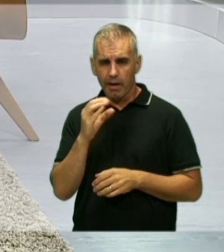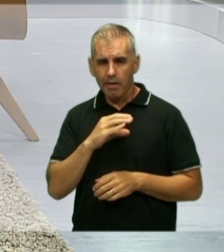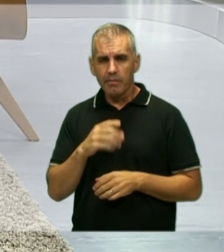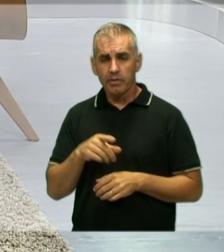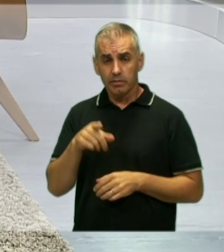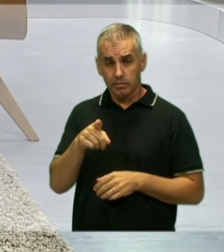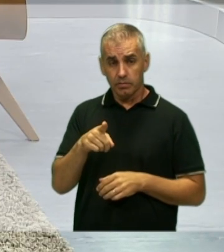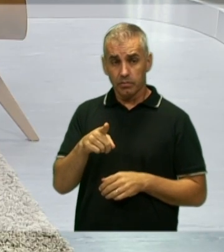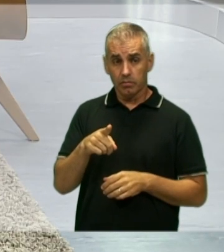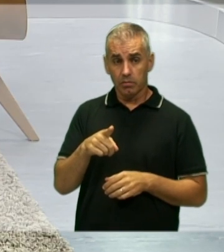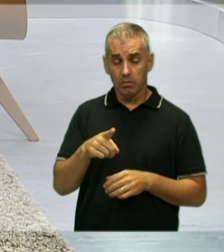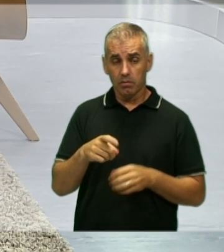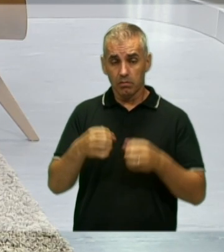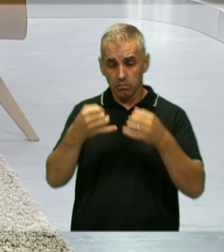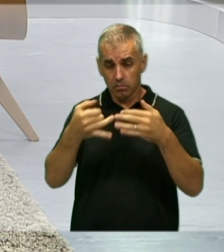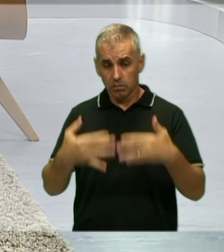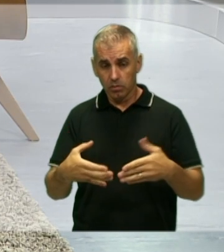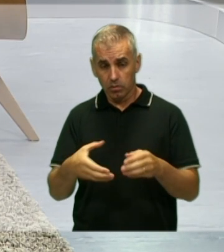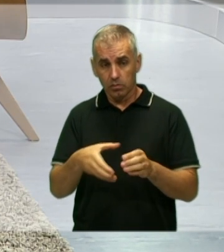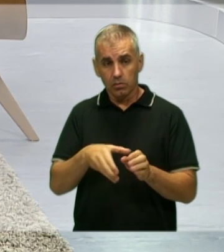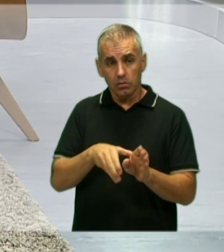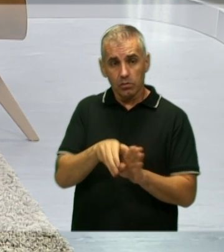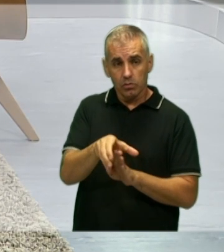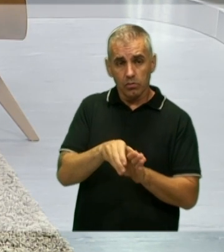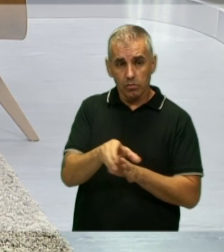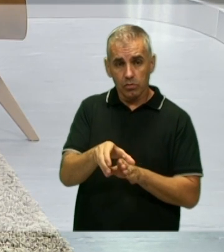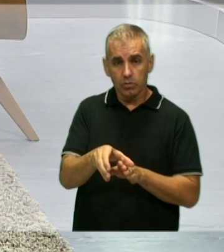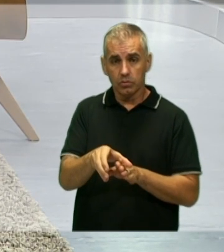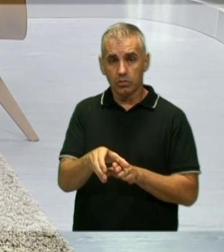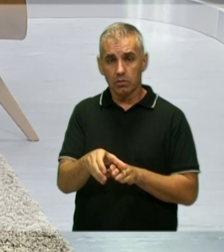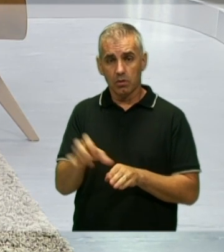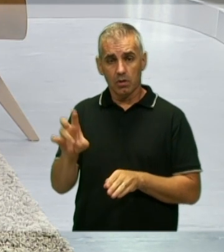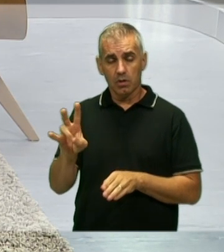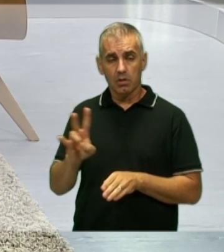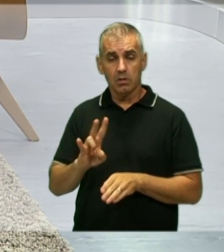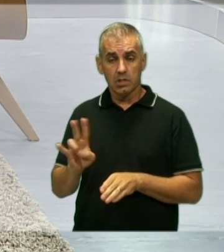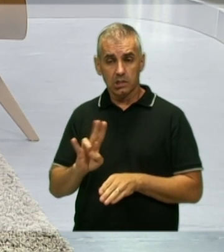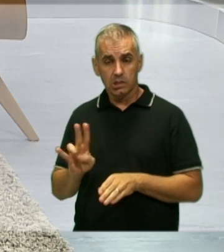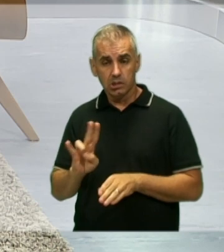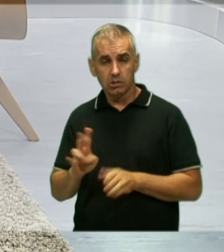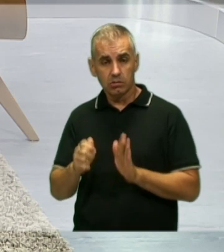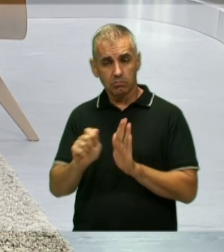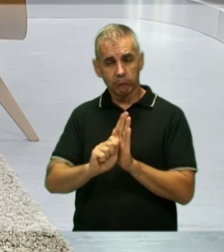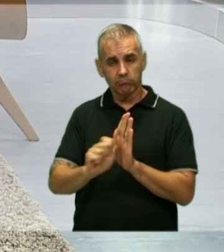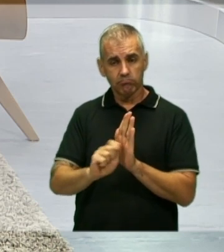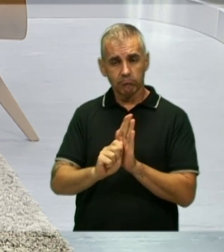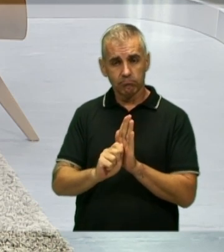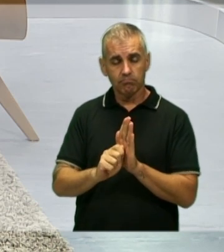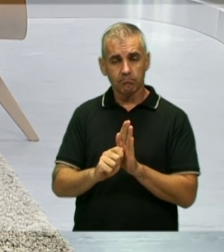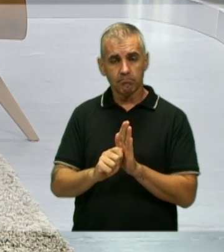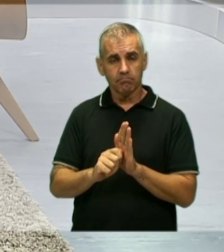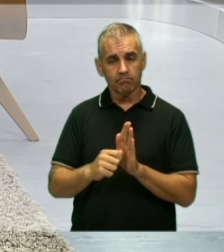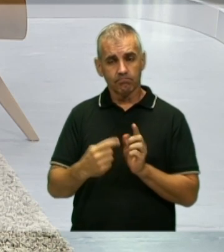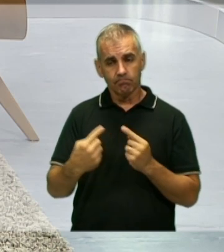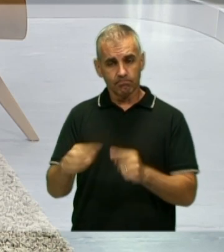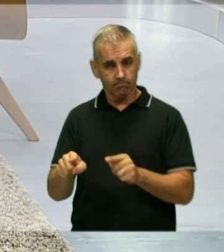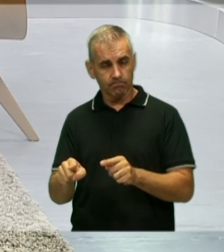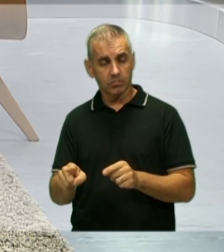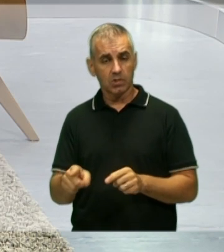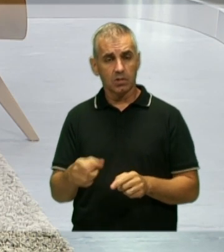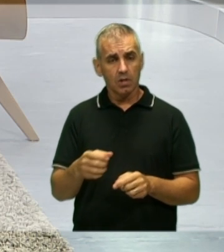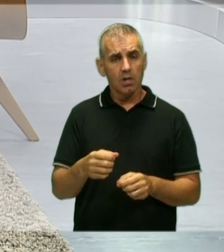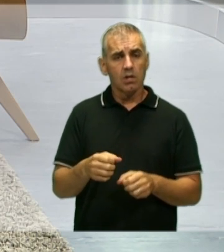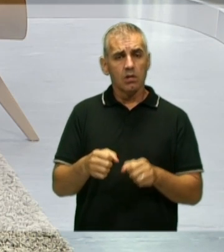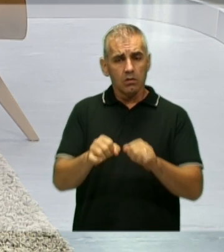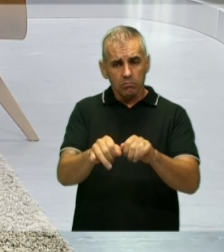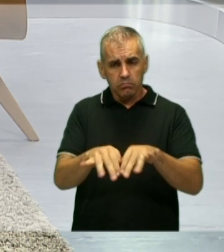como relator da Comissão de Saúde e Antidrogas da Câmara, o senhor conduziu uma audiência pública aqui na Câmara de Vereadores no ano de 2025 para